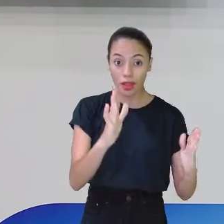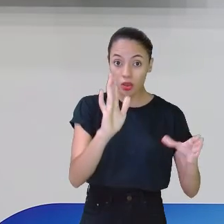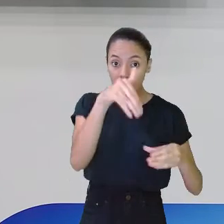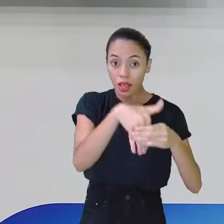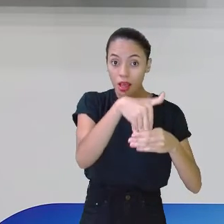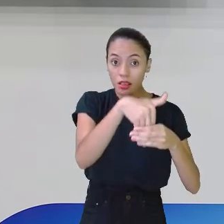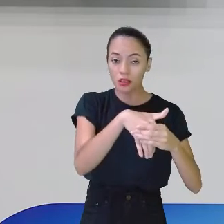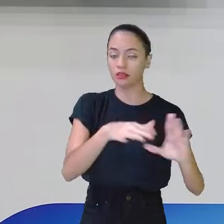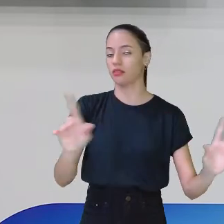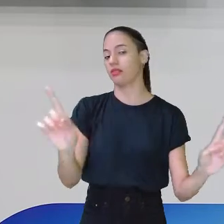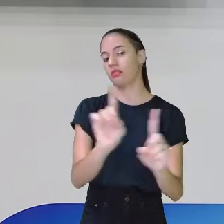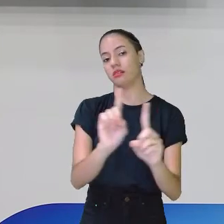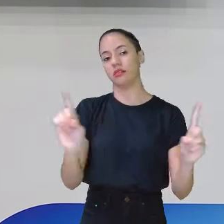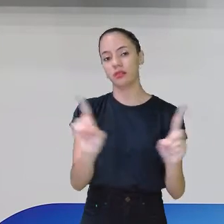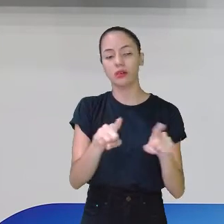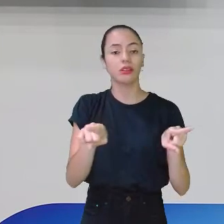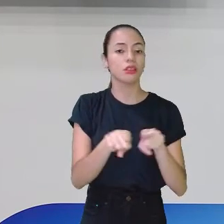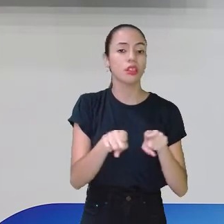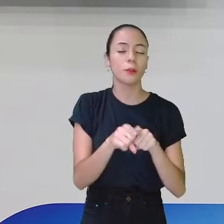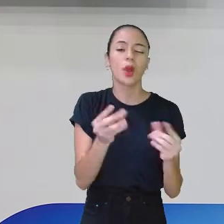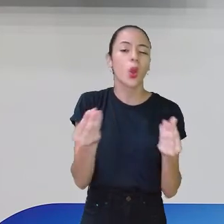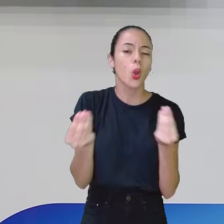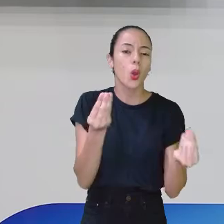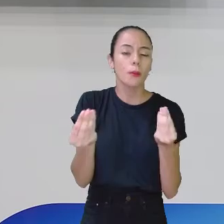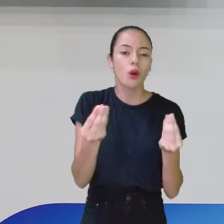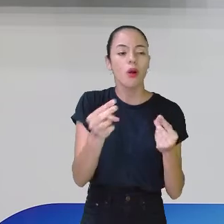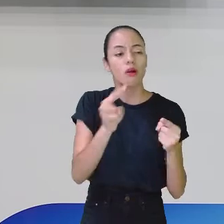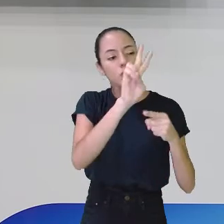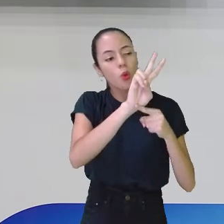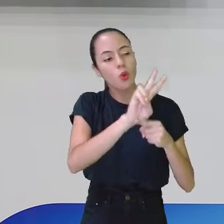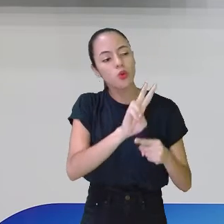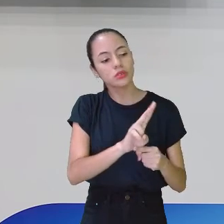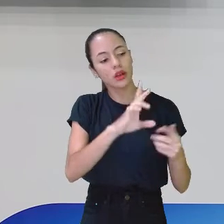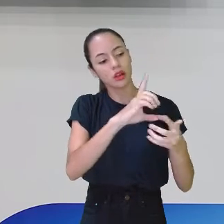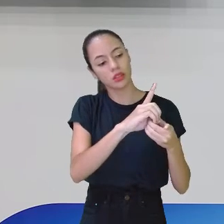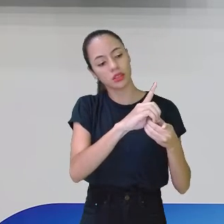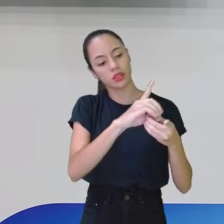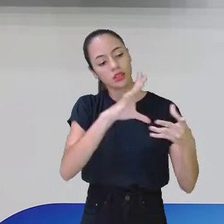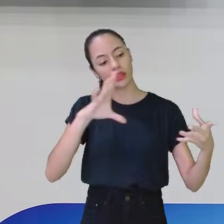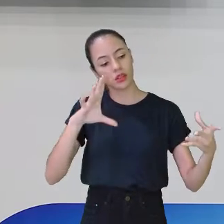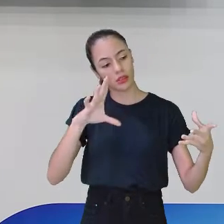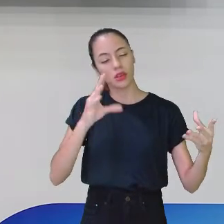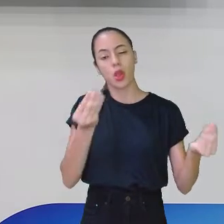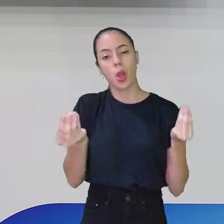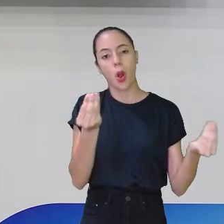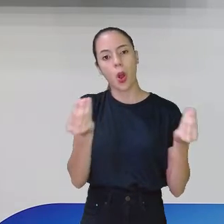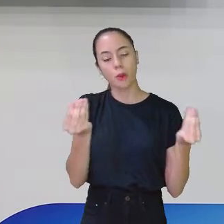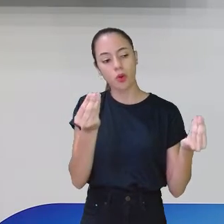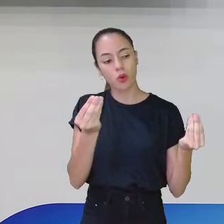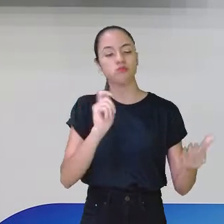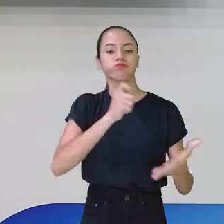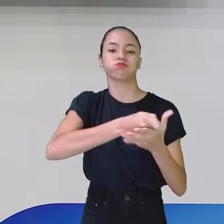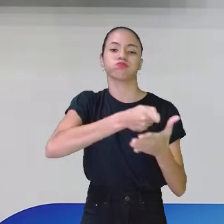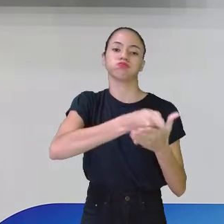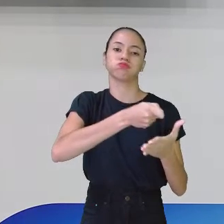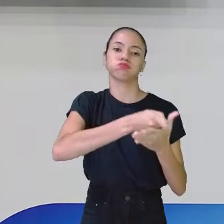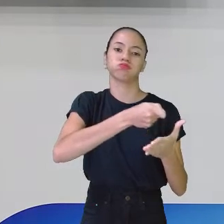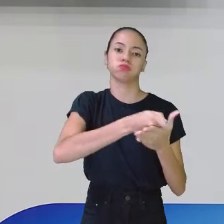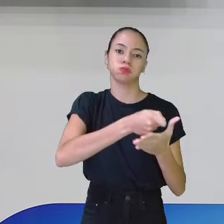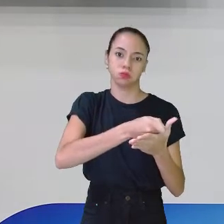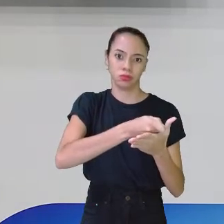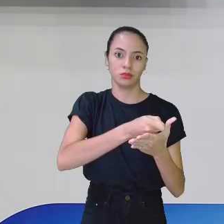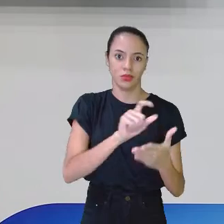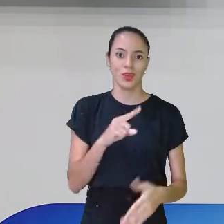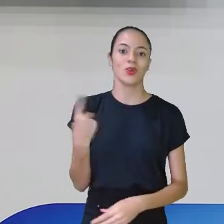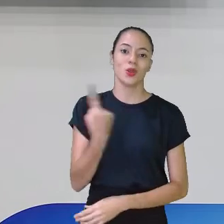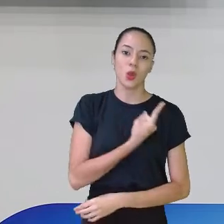né? Não é no voto. É também cuidar dessa democracia nesse olhar aí de cobrar, por exemplo, Isso dos nossos